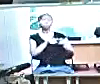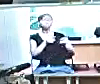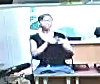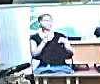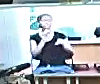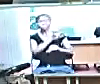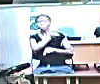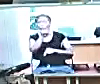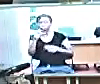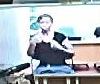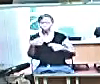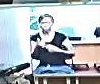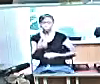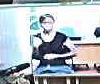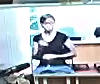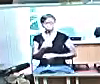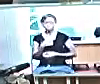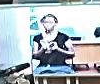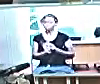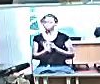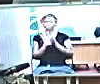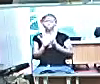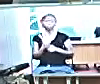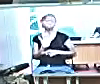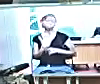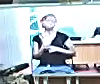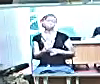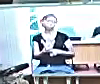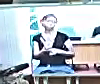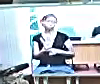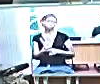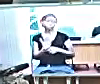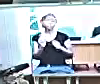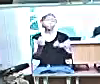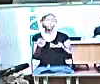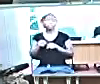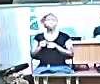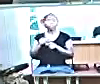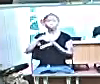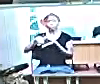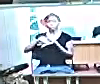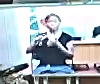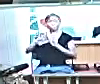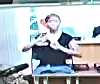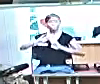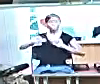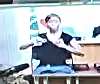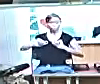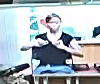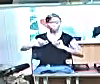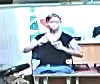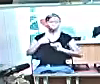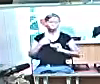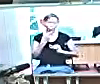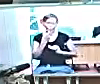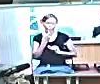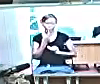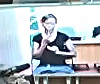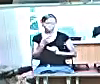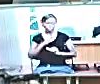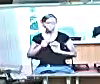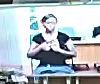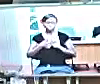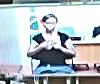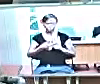a gente está disponível pra ajudar e o secretário pediu eu posso fazer a apresentação da